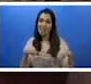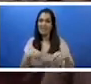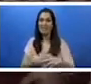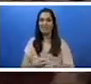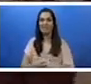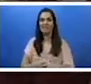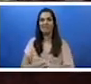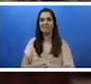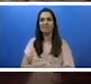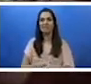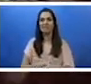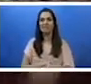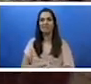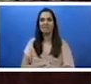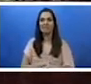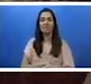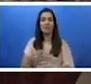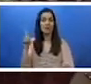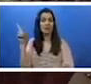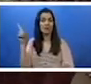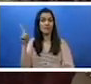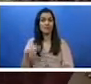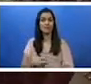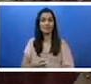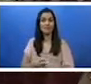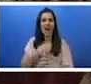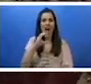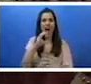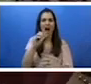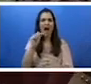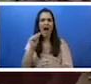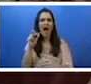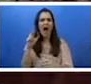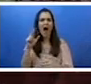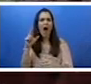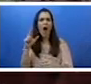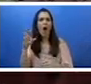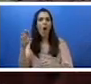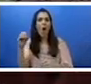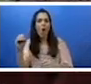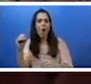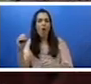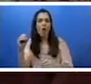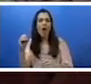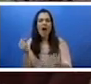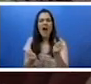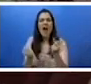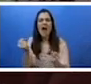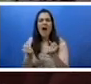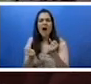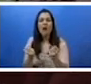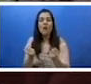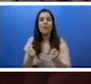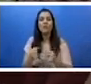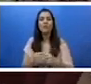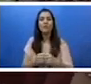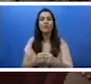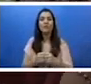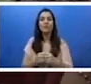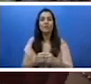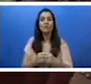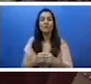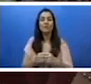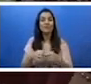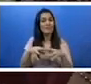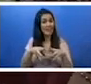ficando muito fácil. E agora? Carro. Aonde que o carro trafega? Vamos colar.